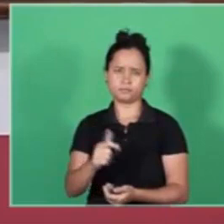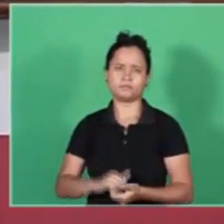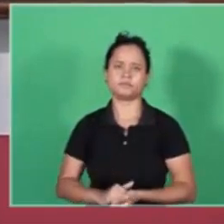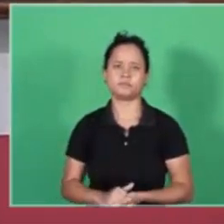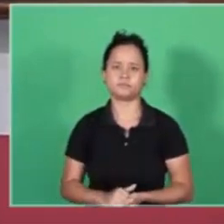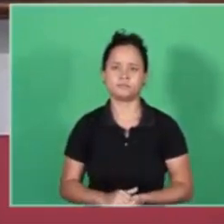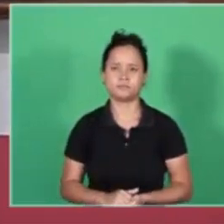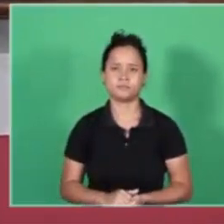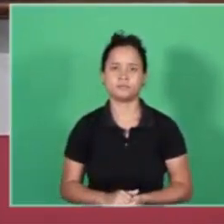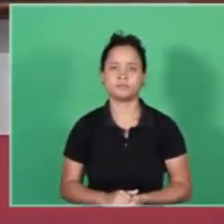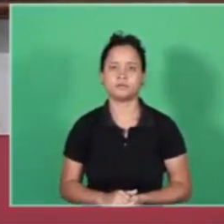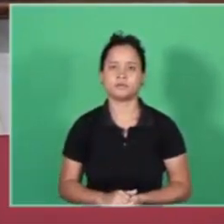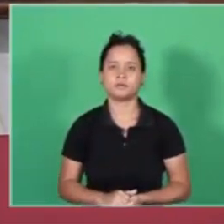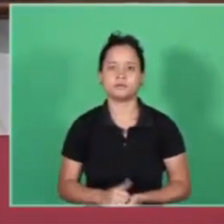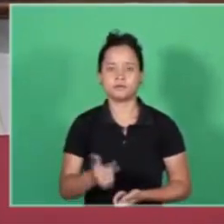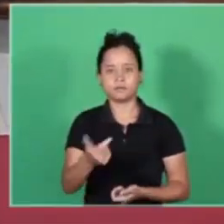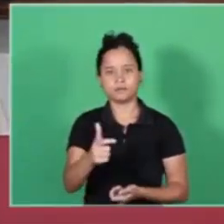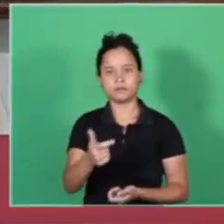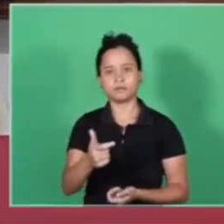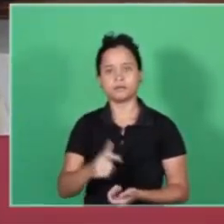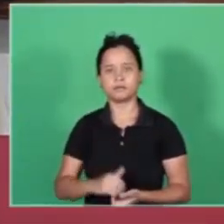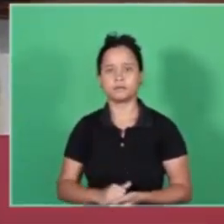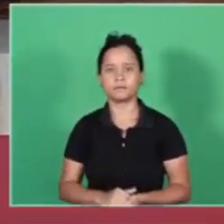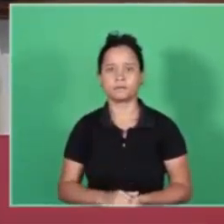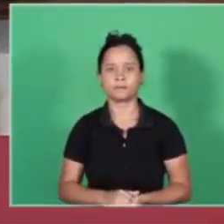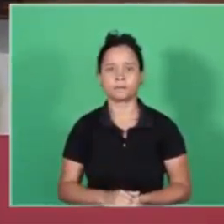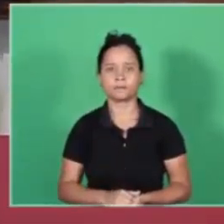contra isso que está aqui.